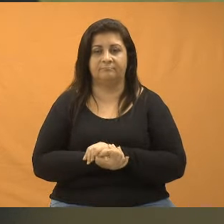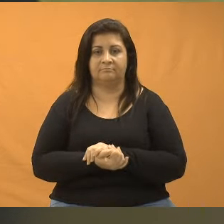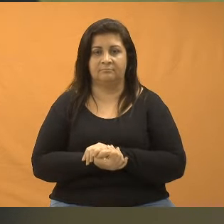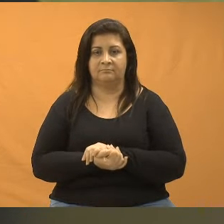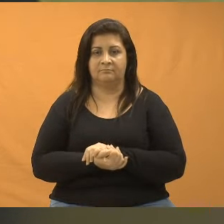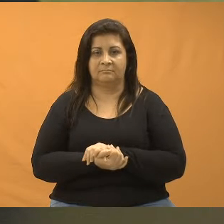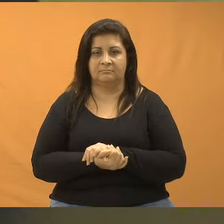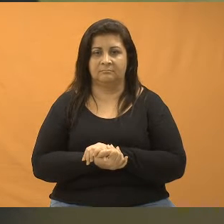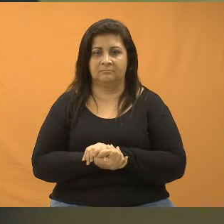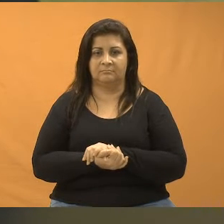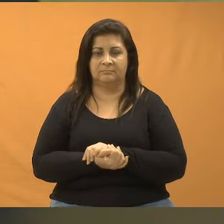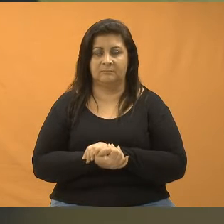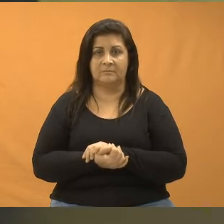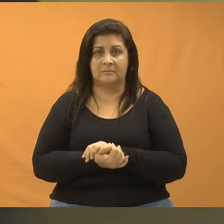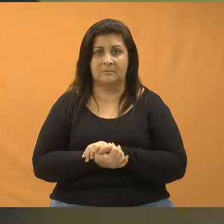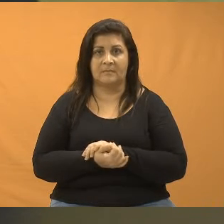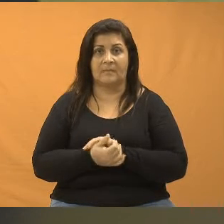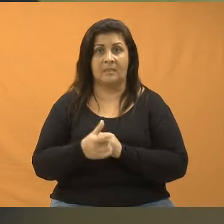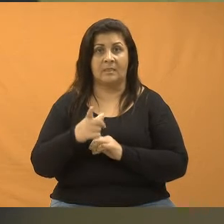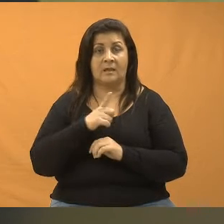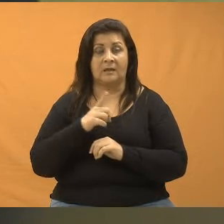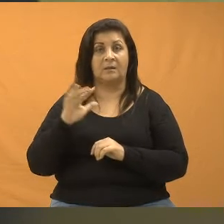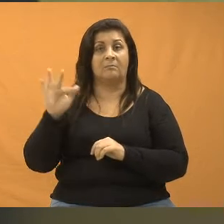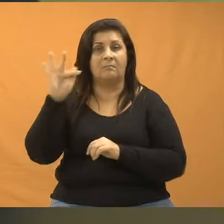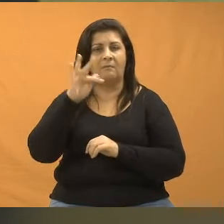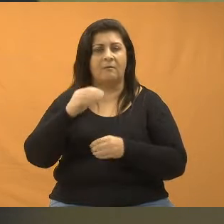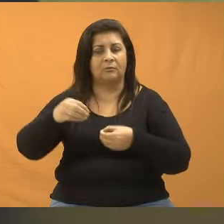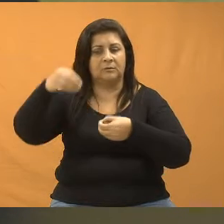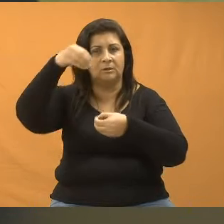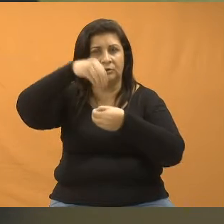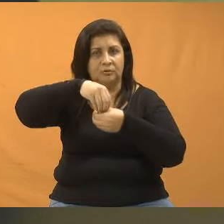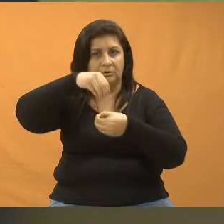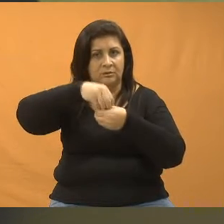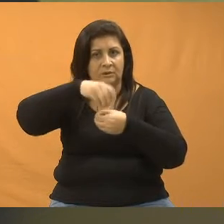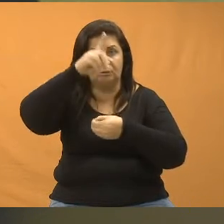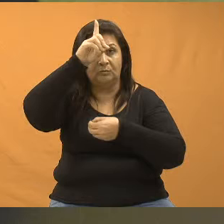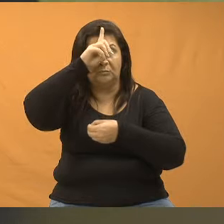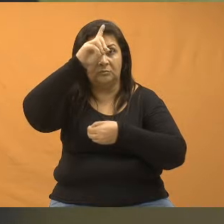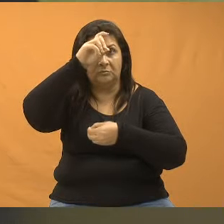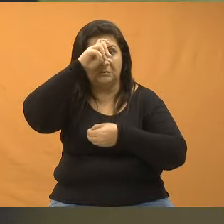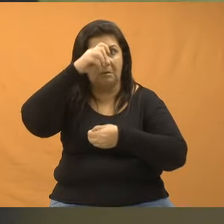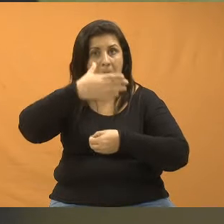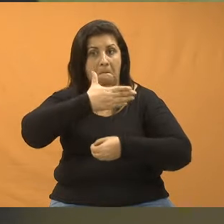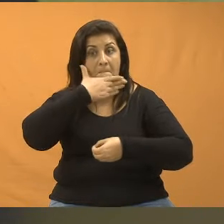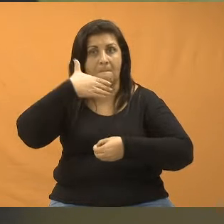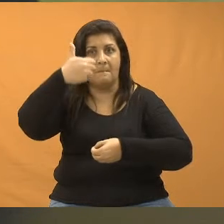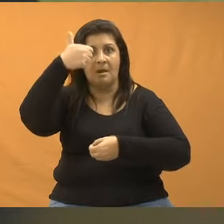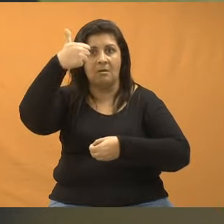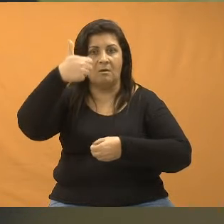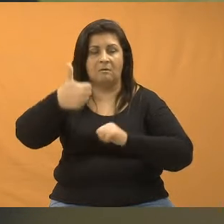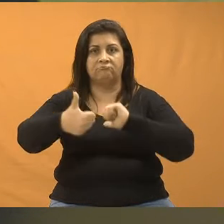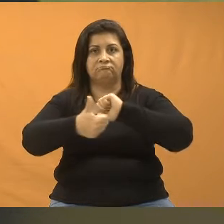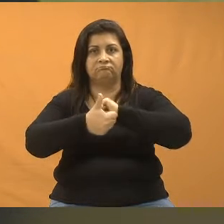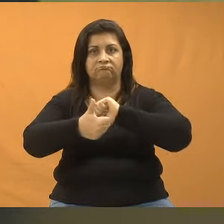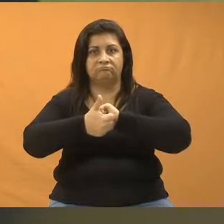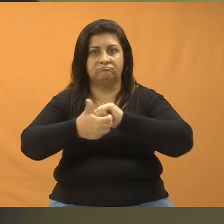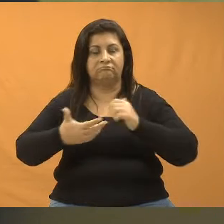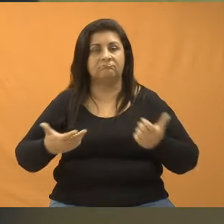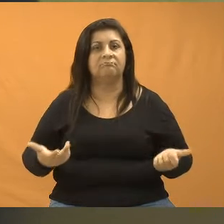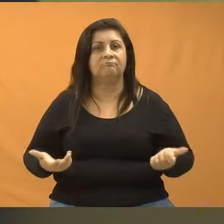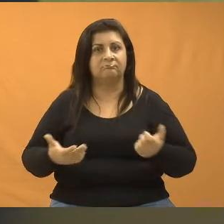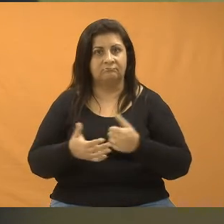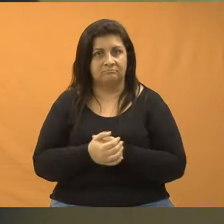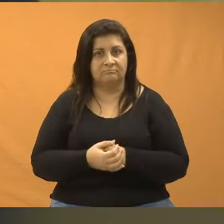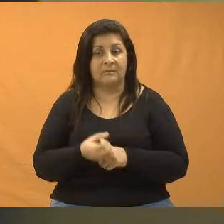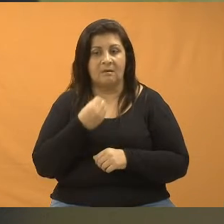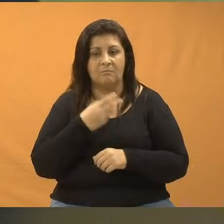uma instituição de ensino por trás de um hospital, você assegura uma qualidade muito maior ao